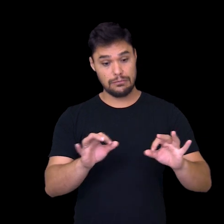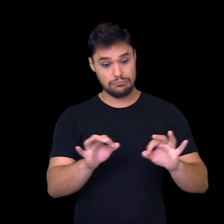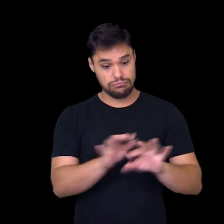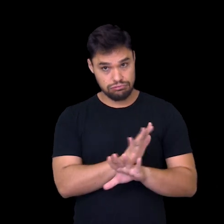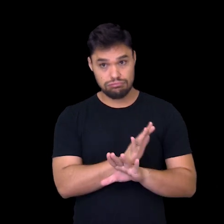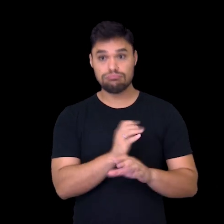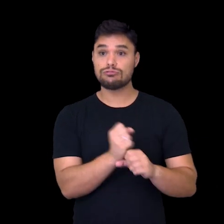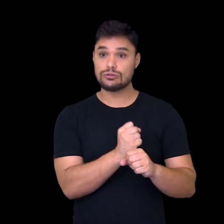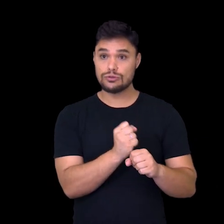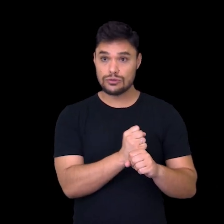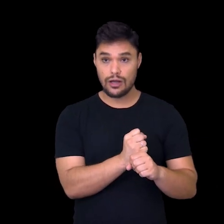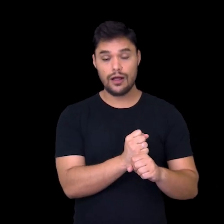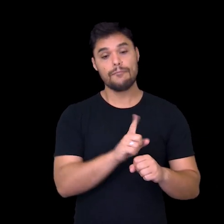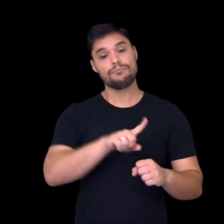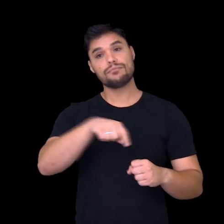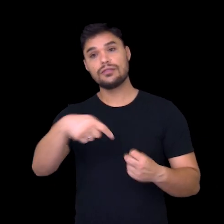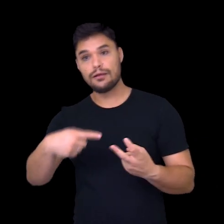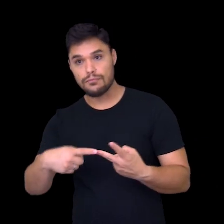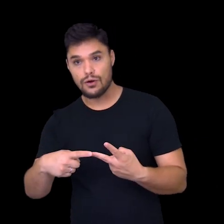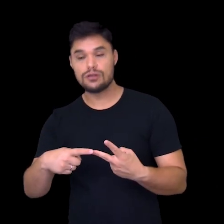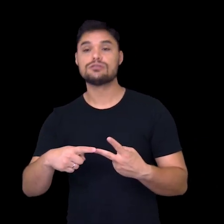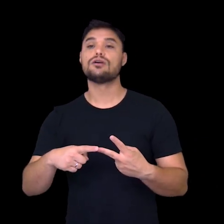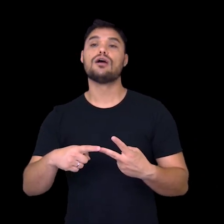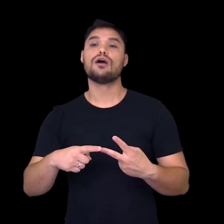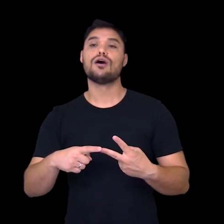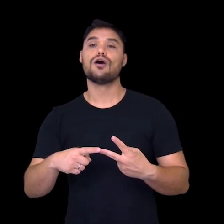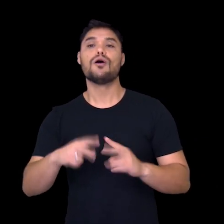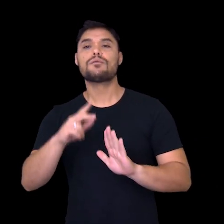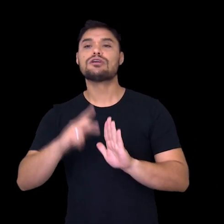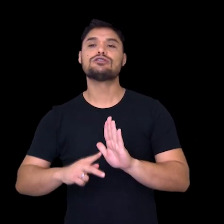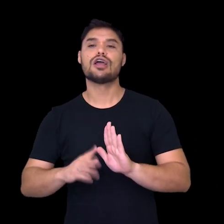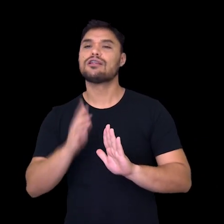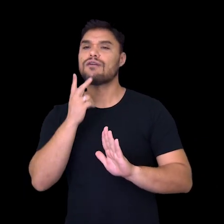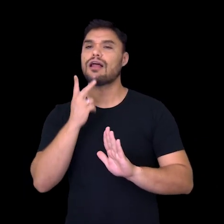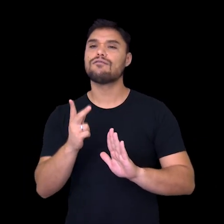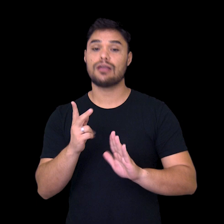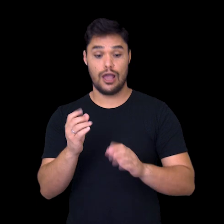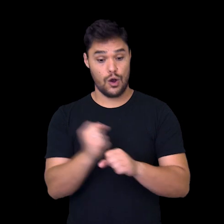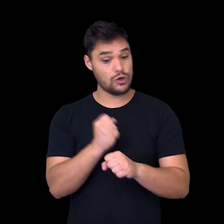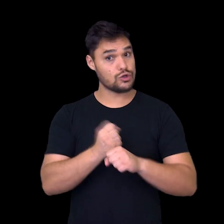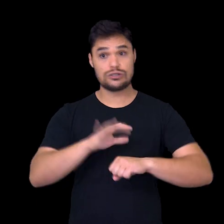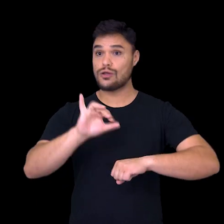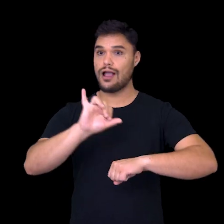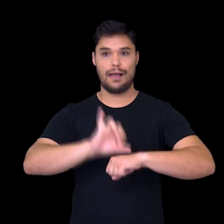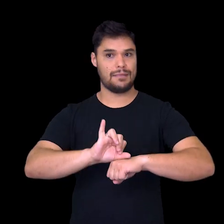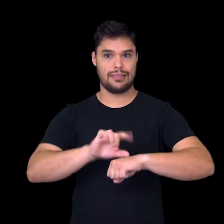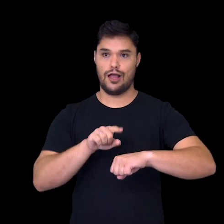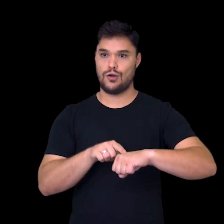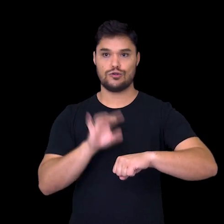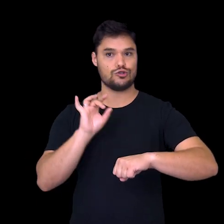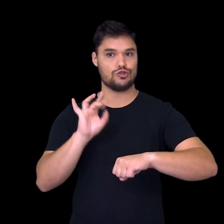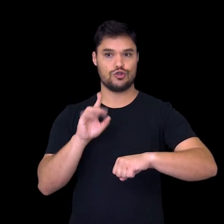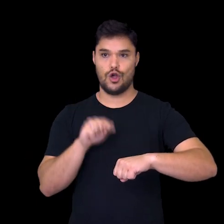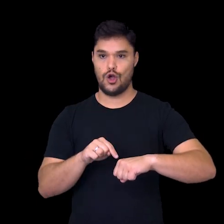Júnior, historiador. Brasília, porque o projeto previa exclusivamente a construção da capital.